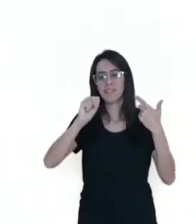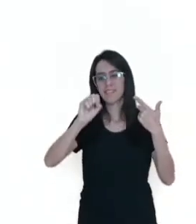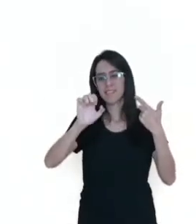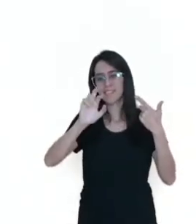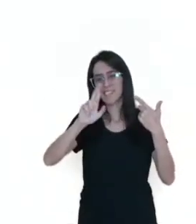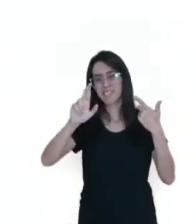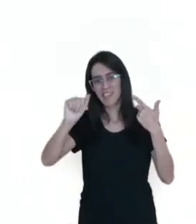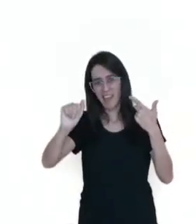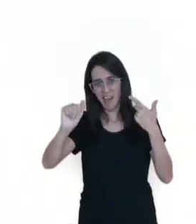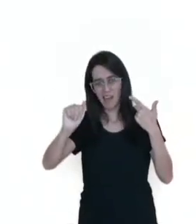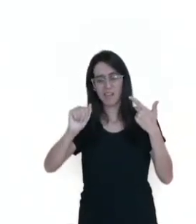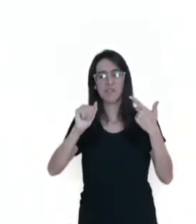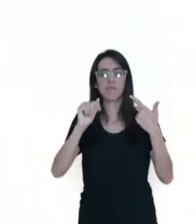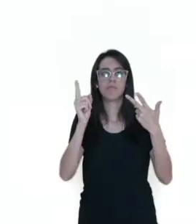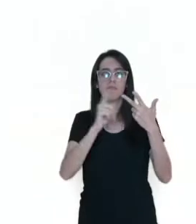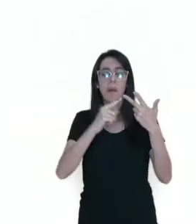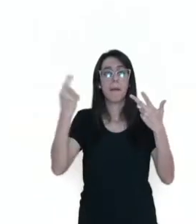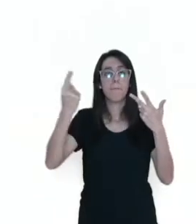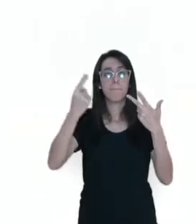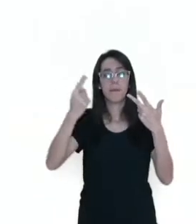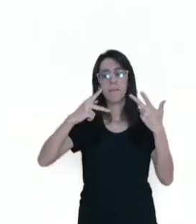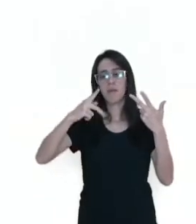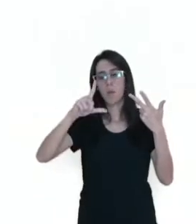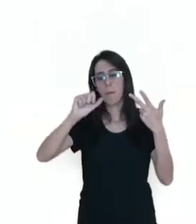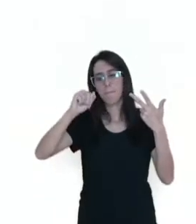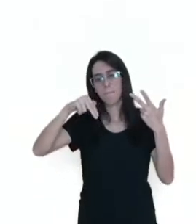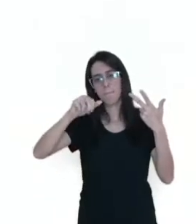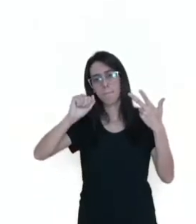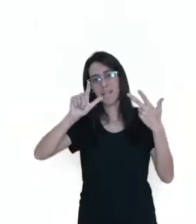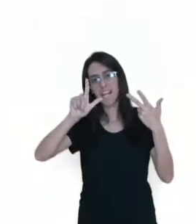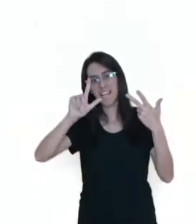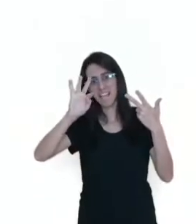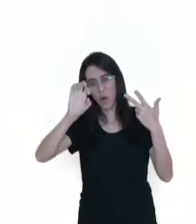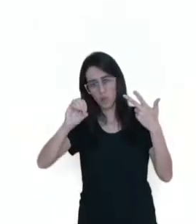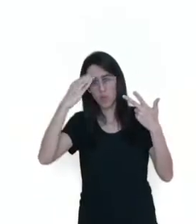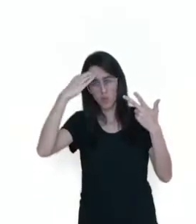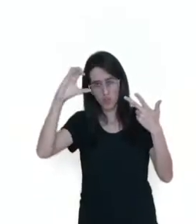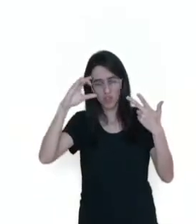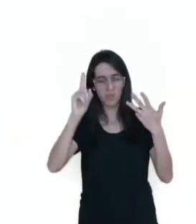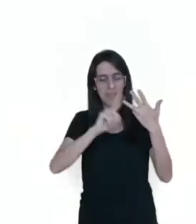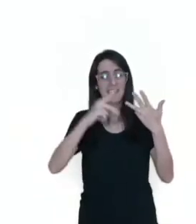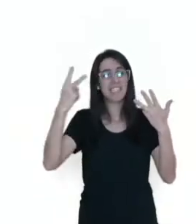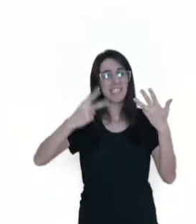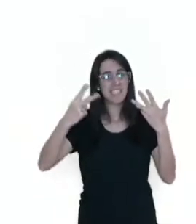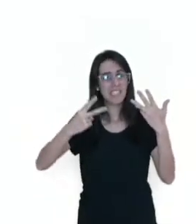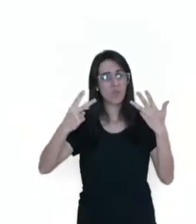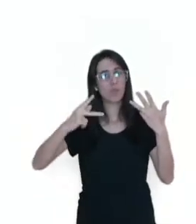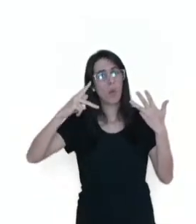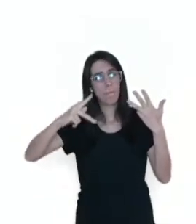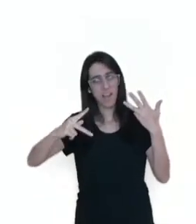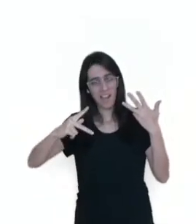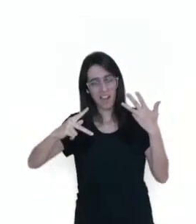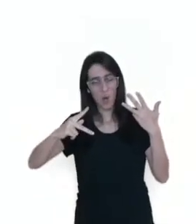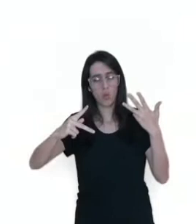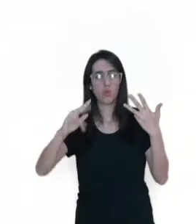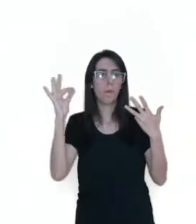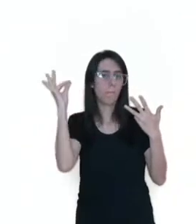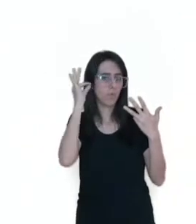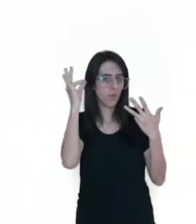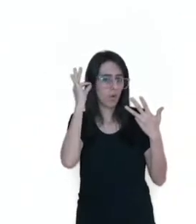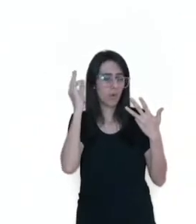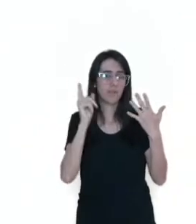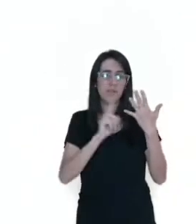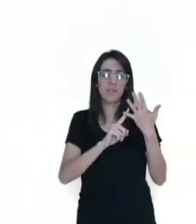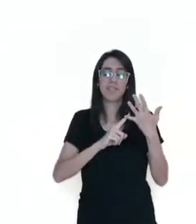do Mar, o primeiro planalto paranaense, planalto de Curitiba, segundo planalto paranaense, planalto de